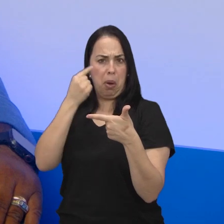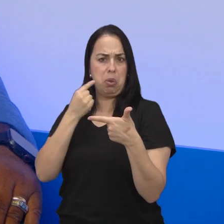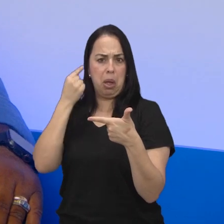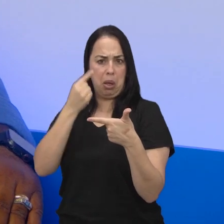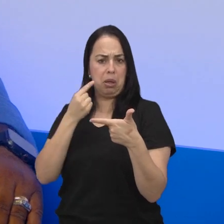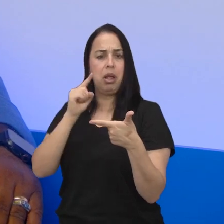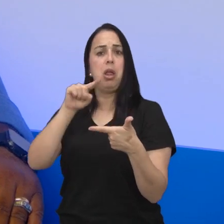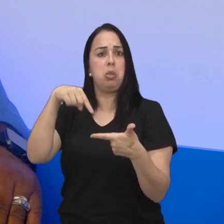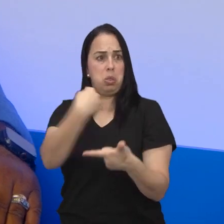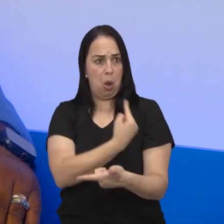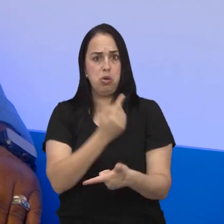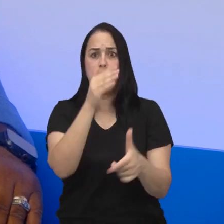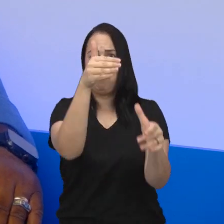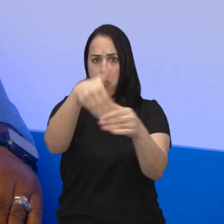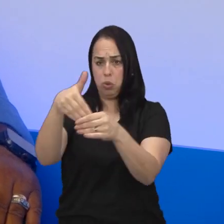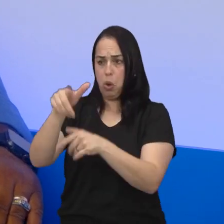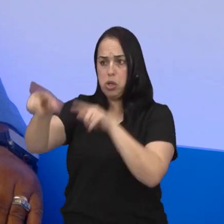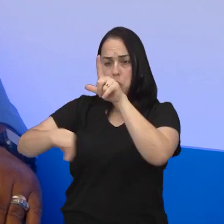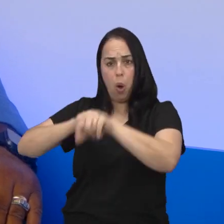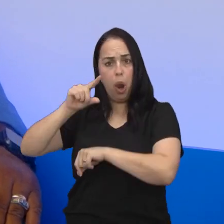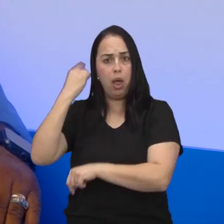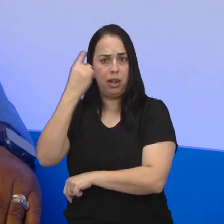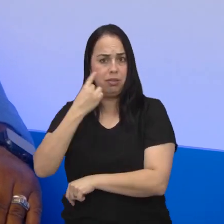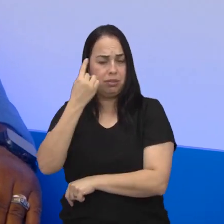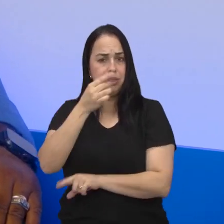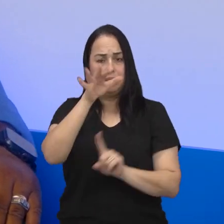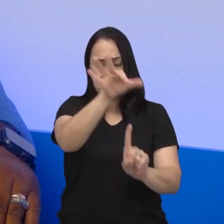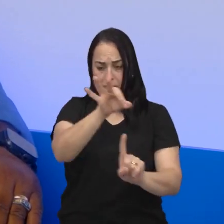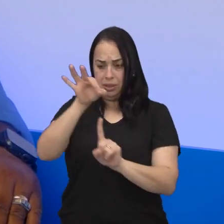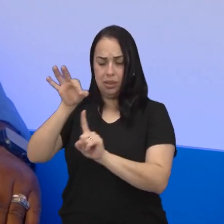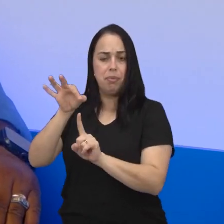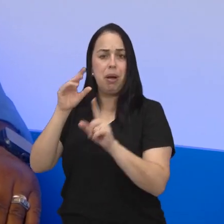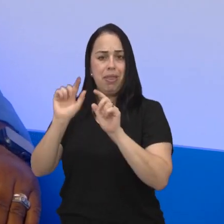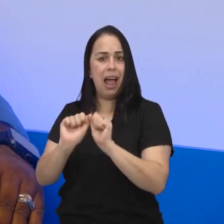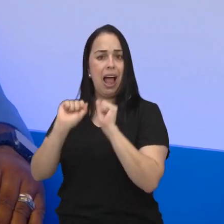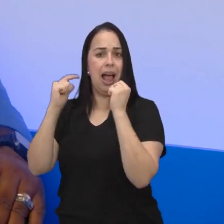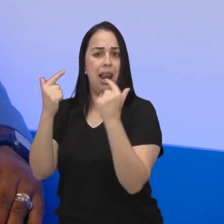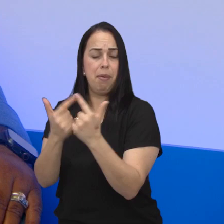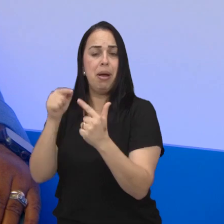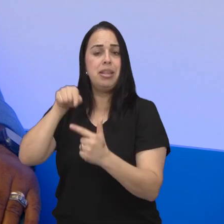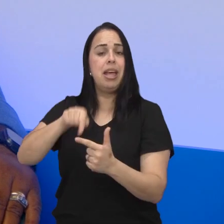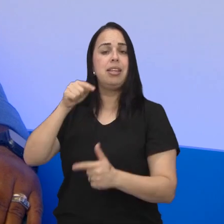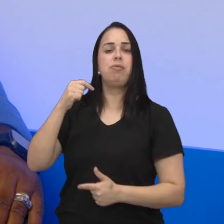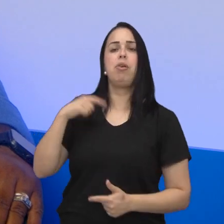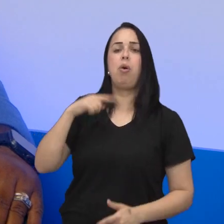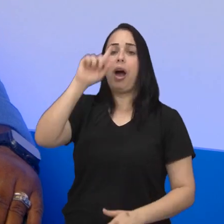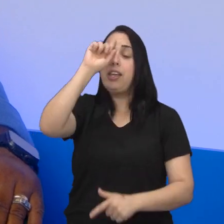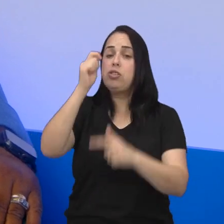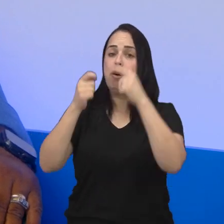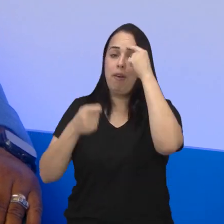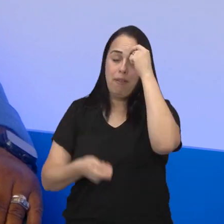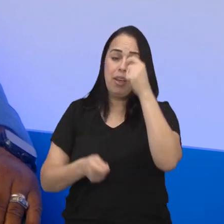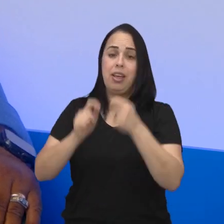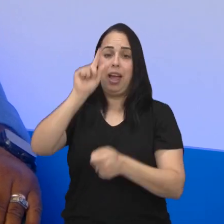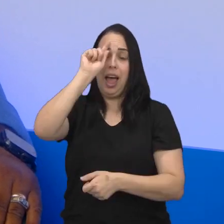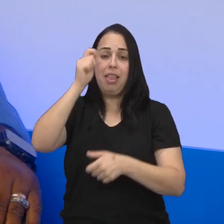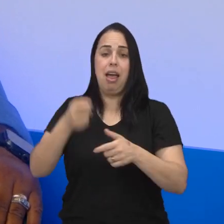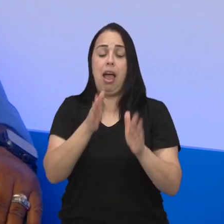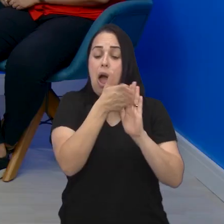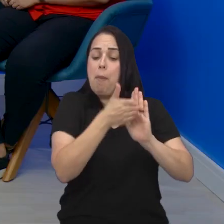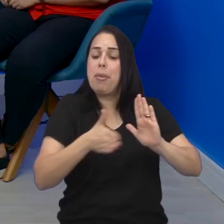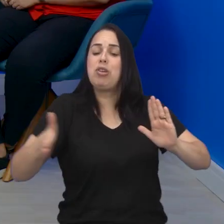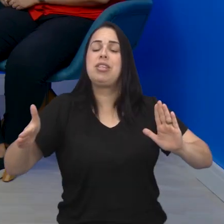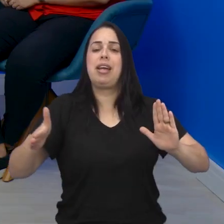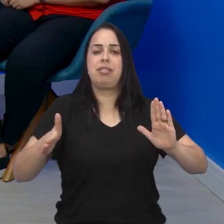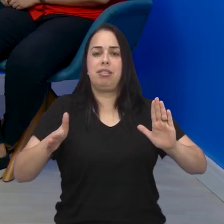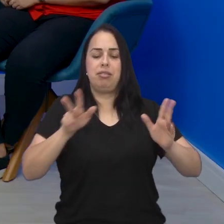de deputados lá, que nós mesmos votamos neles, né? Sim. Nós colocamos eles lá justamente para isso, para decidir essas ações. As coisas têm um